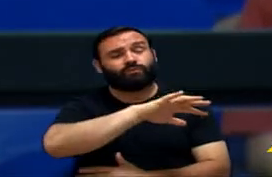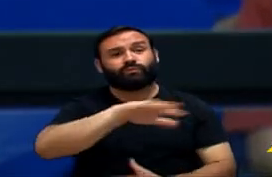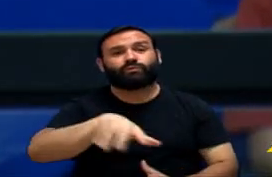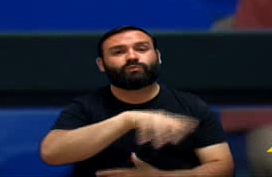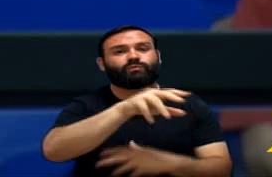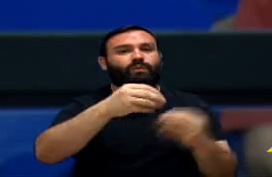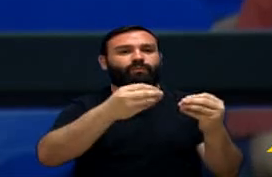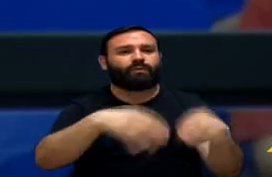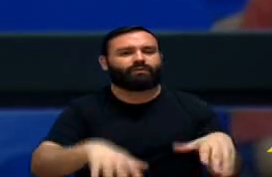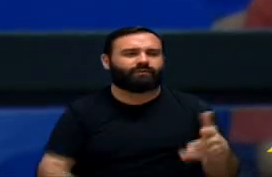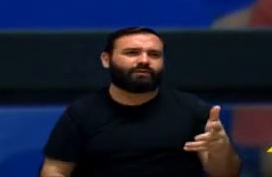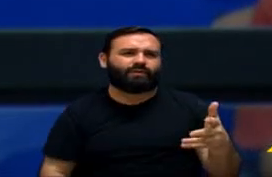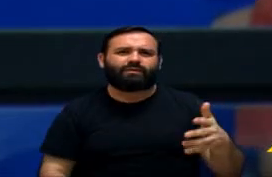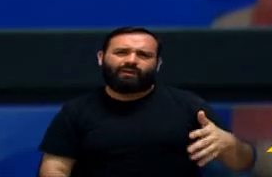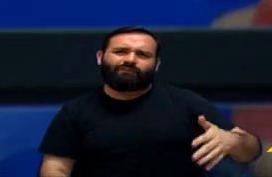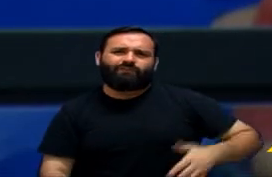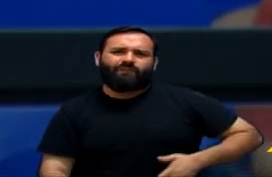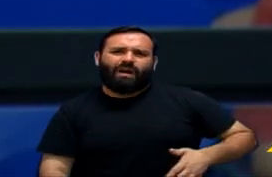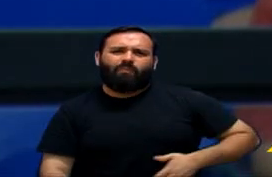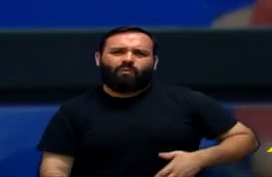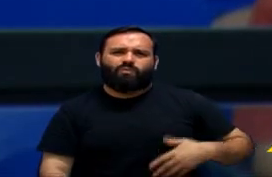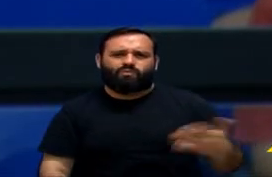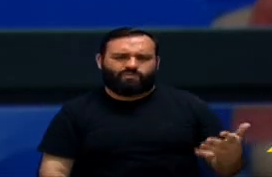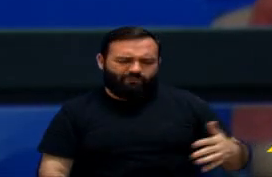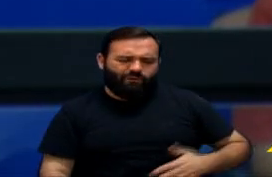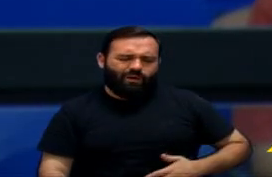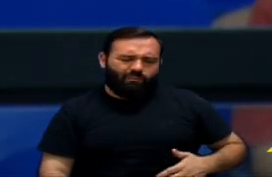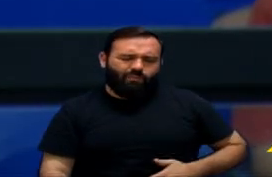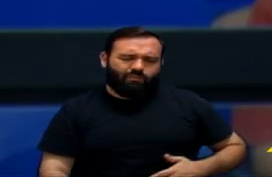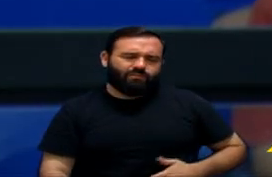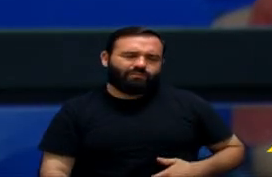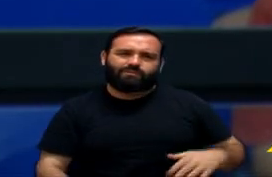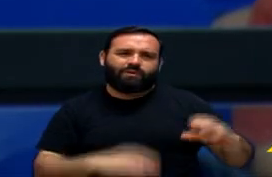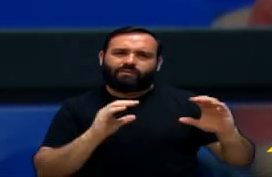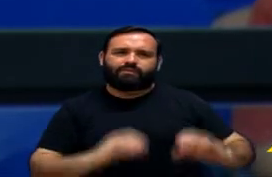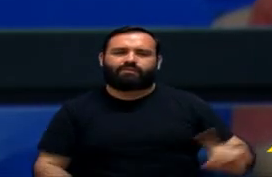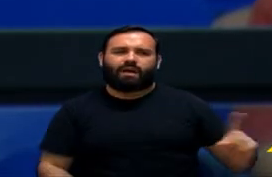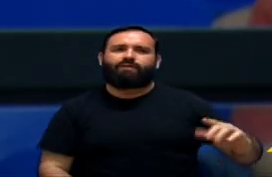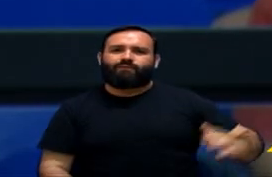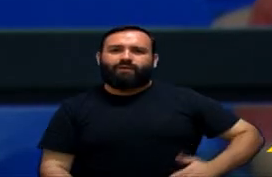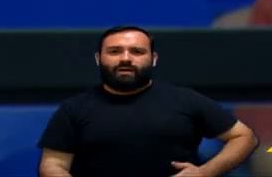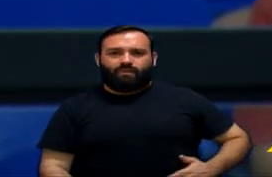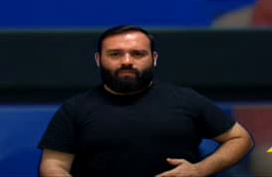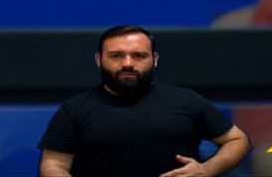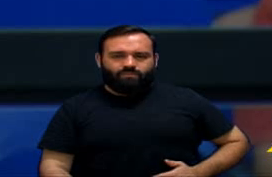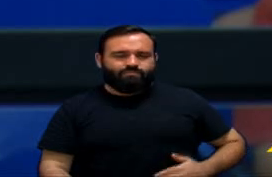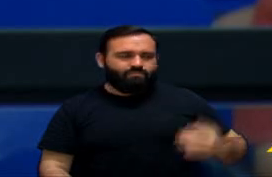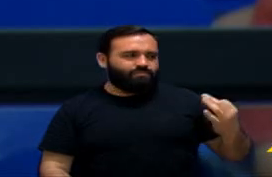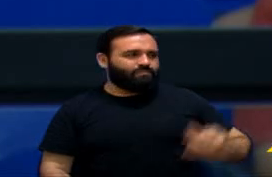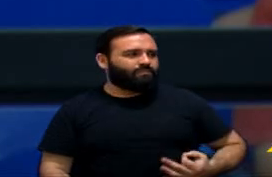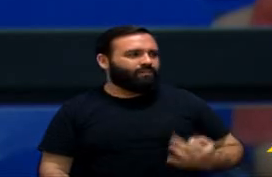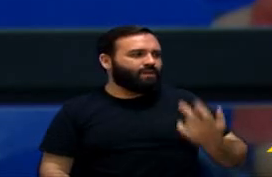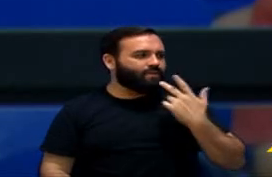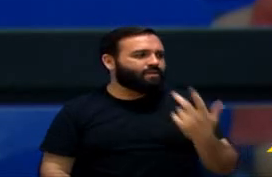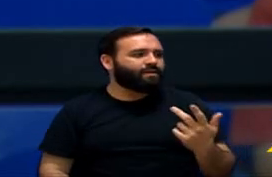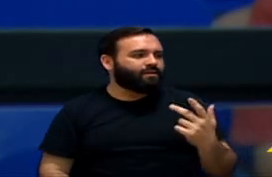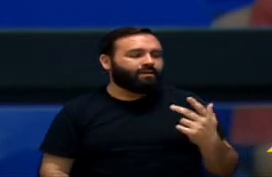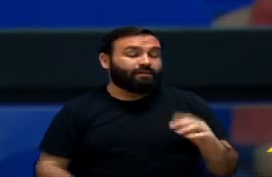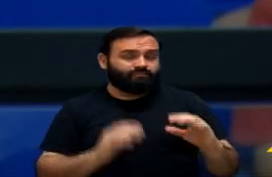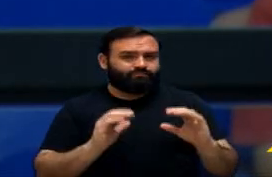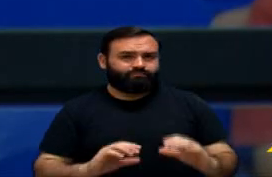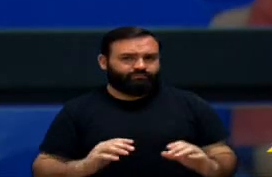as vagabundo né do pastor Luis Santos vagabundo cidadão Não exatamente pastor Luis Santos com muito critério colocou não é